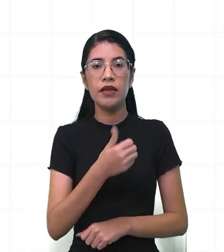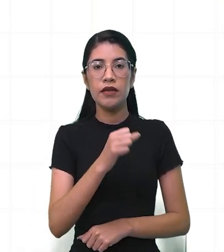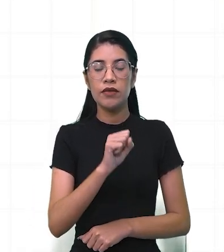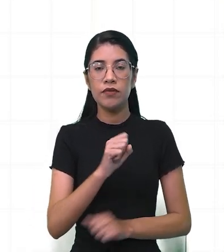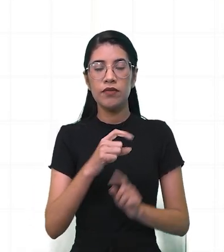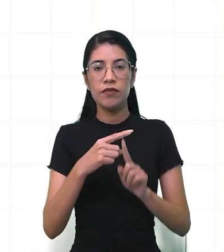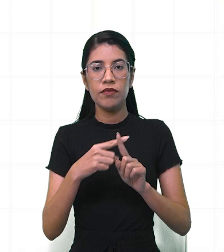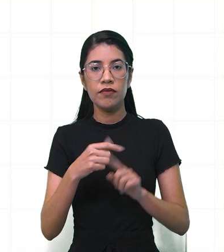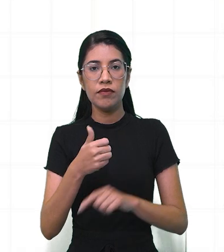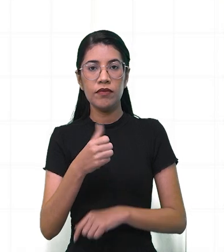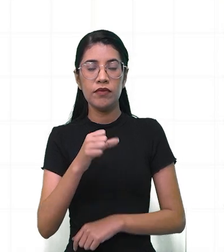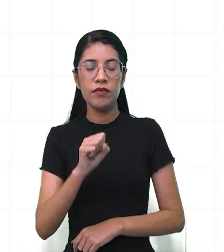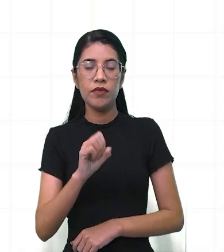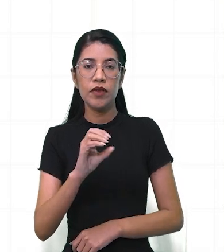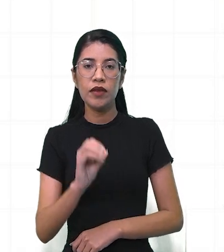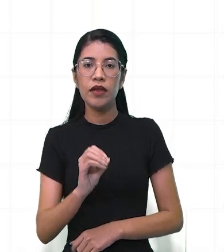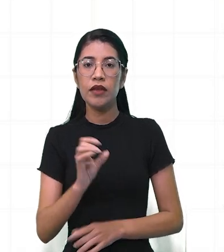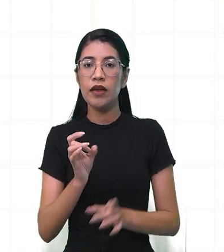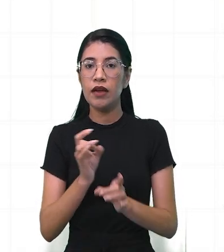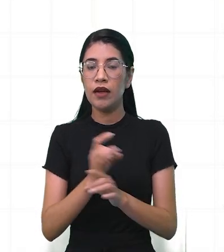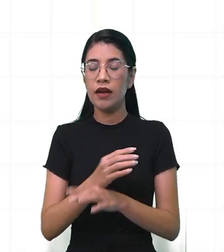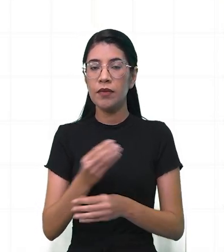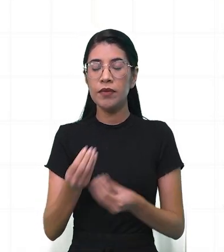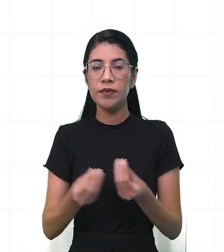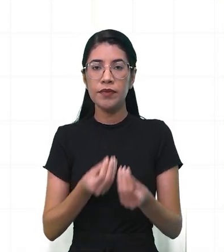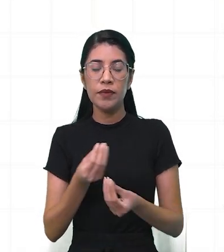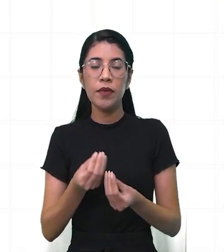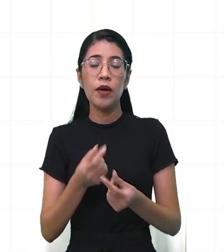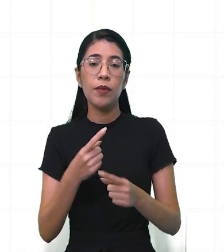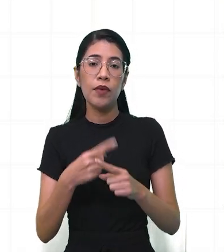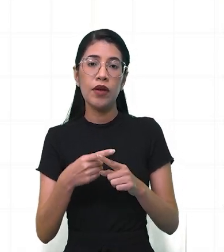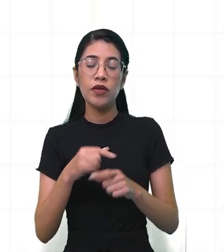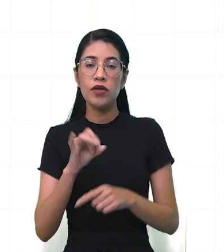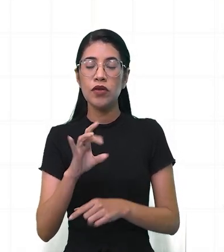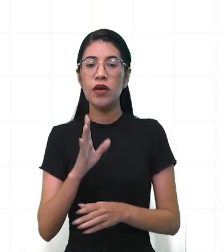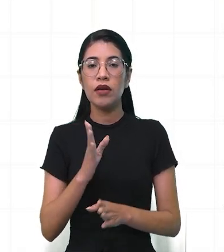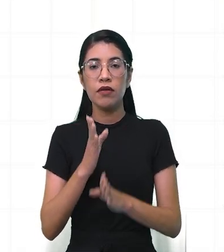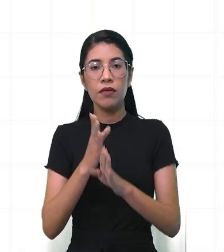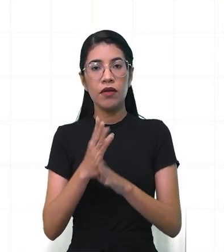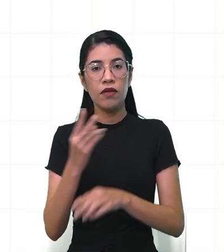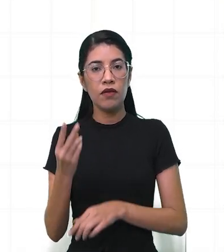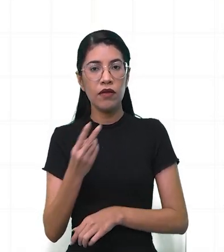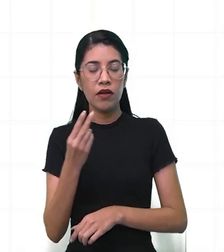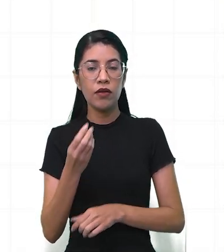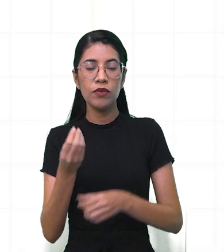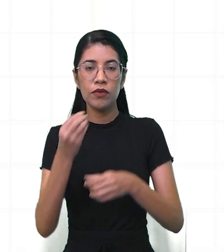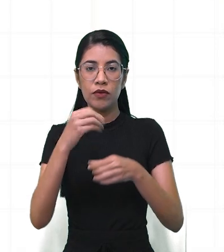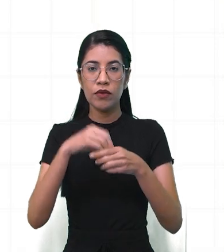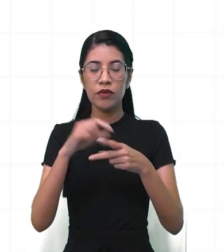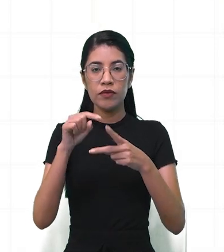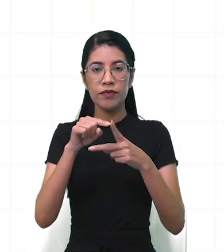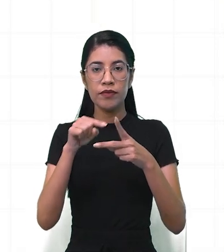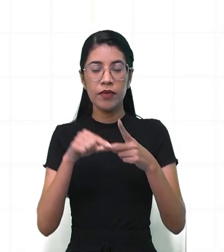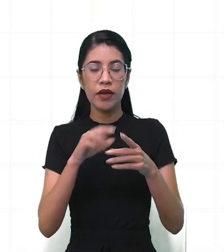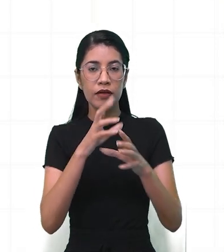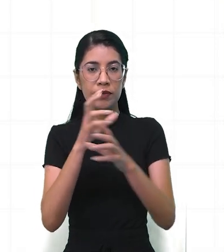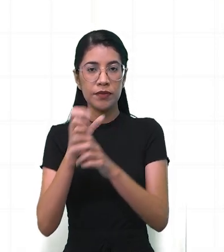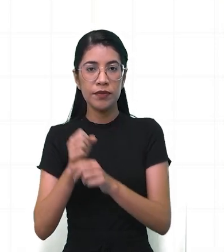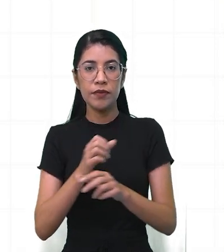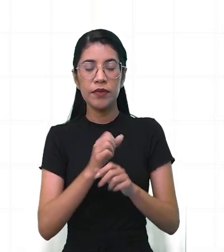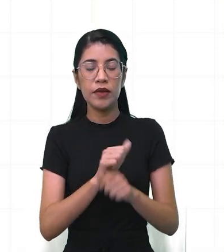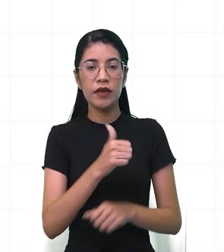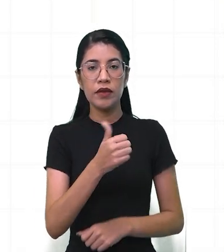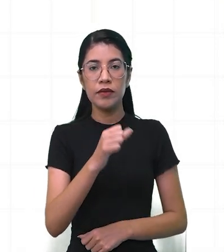tá? E somente isso acaba aqui, porque ele está pedindo a soma dos ângulos internos de um icoságono.